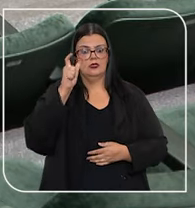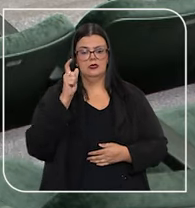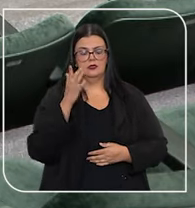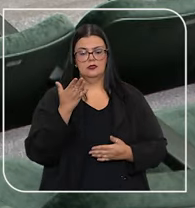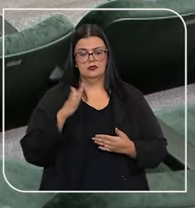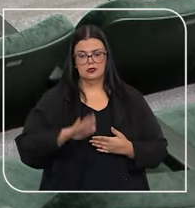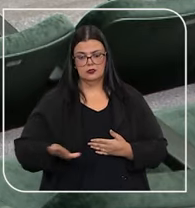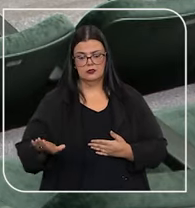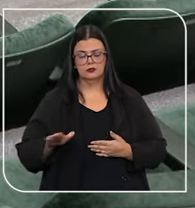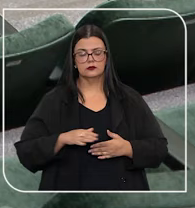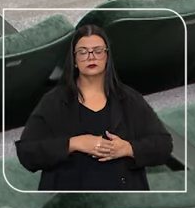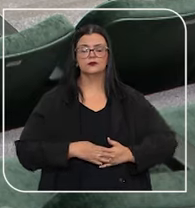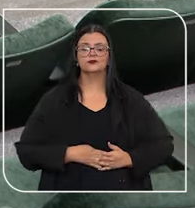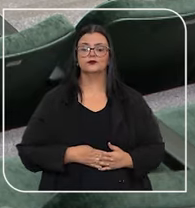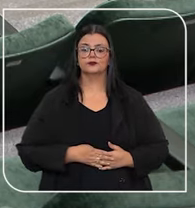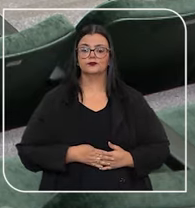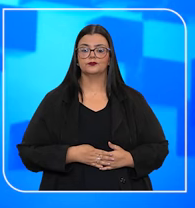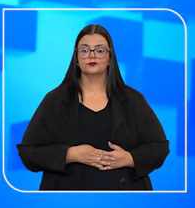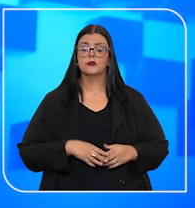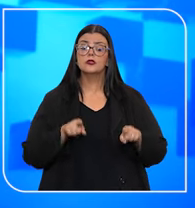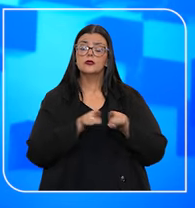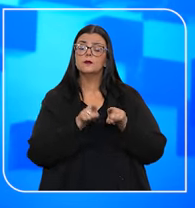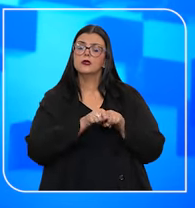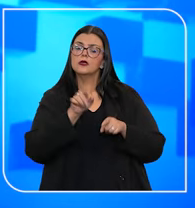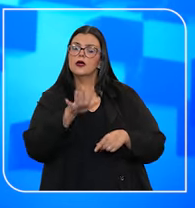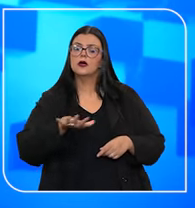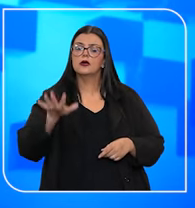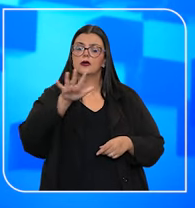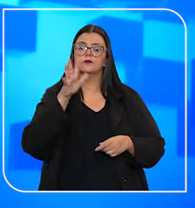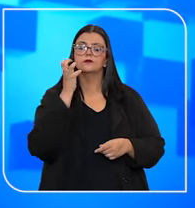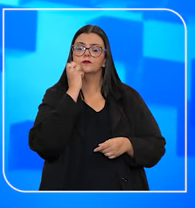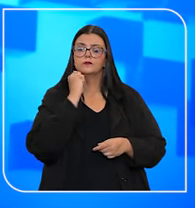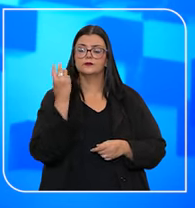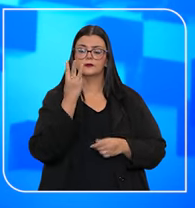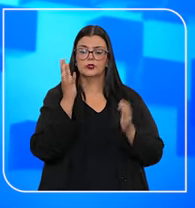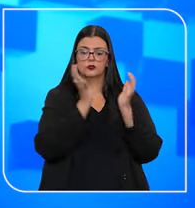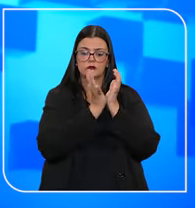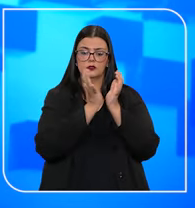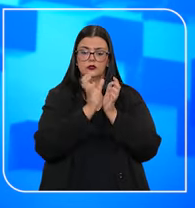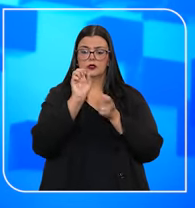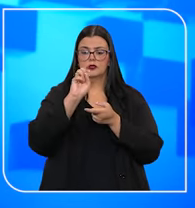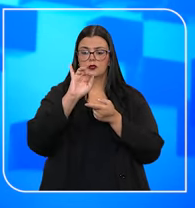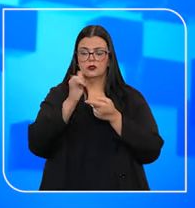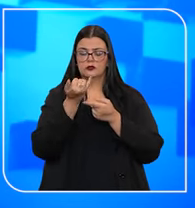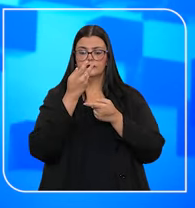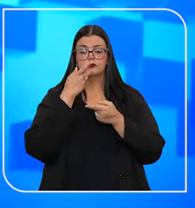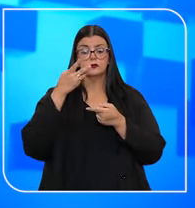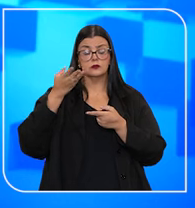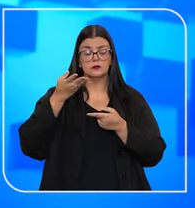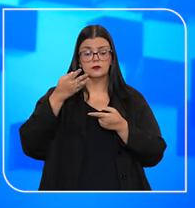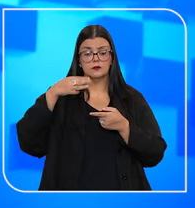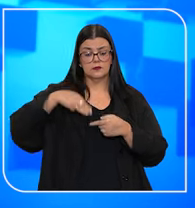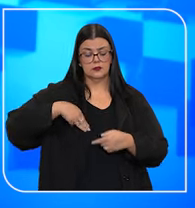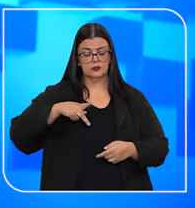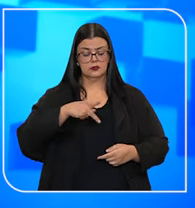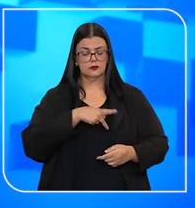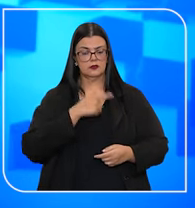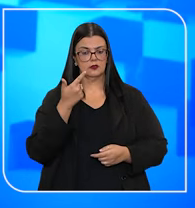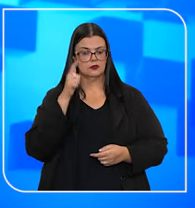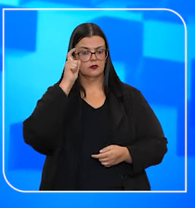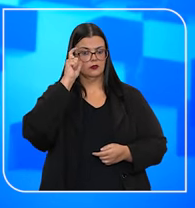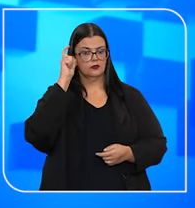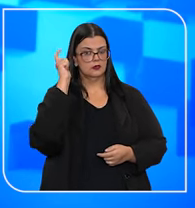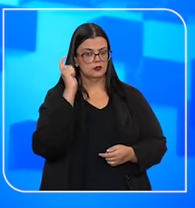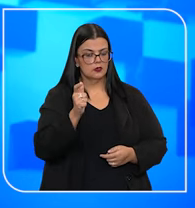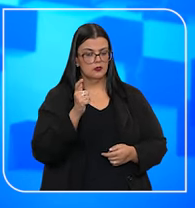atende ao melhor interesse do menor também na área de adoção a terceira turma do STJ definiu que o ministério